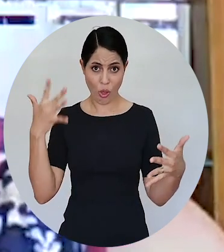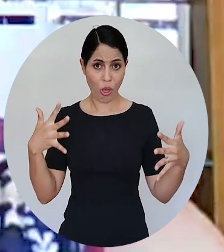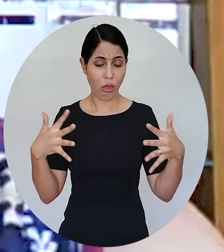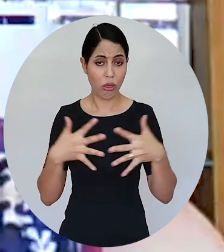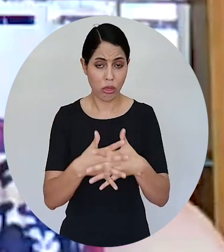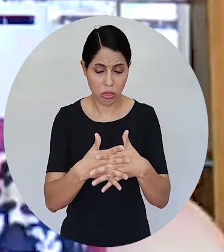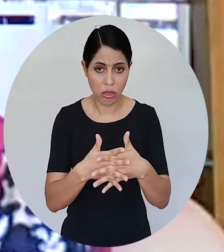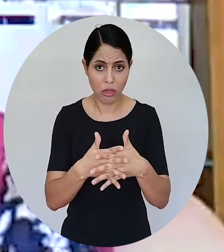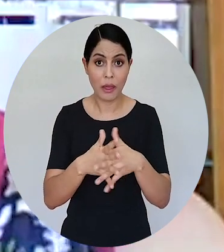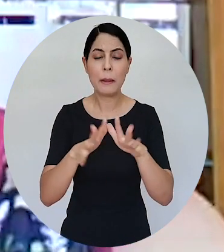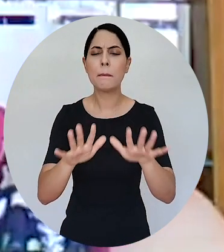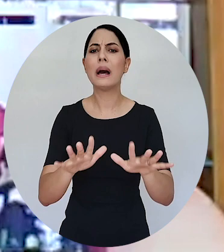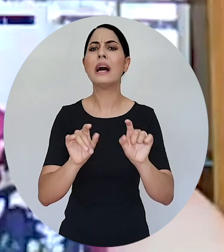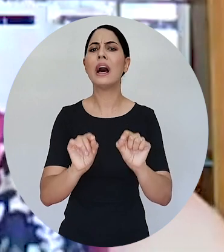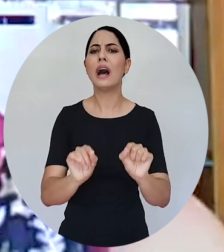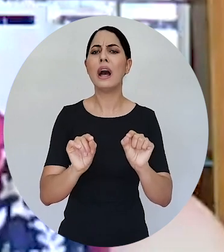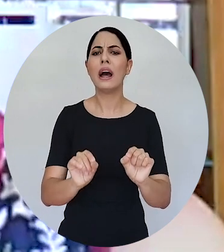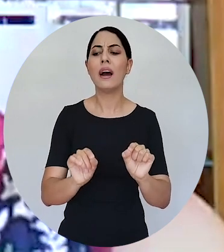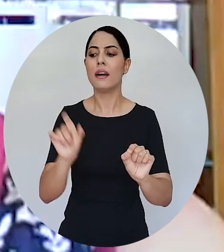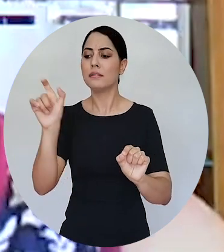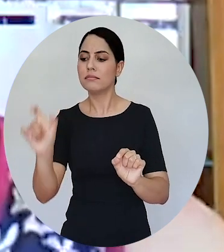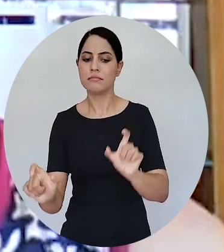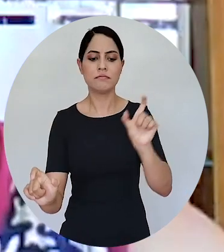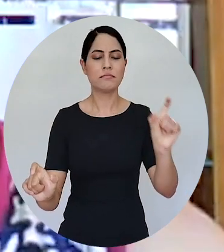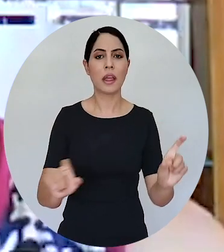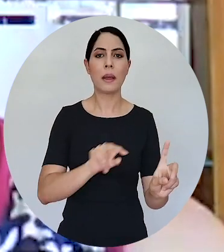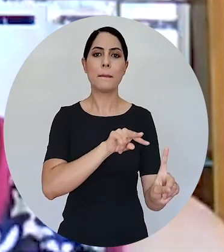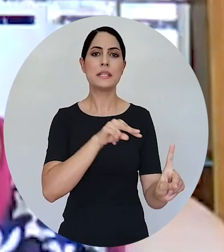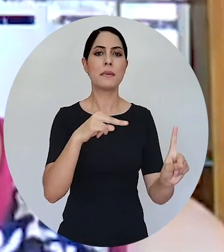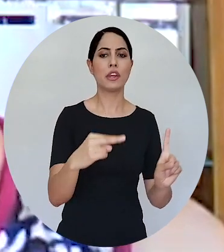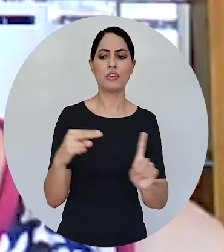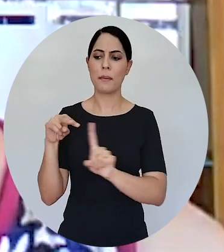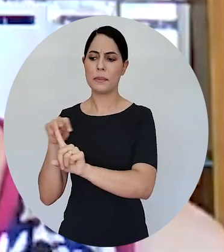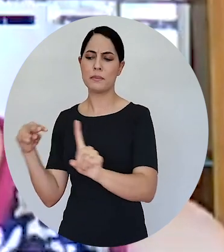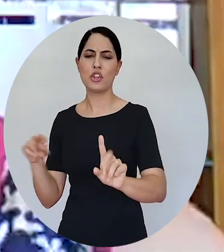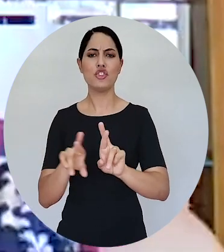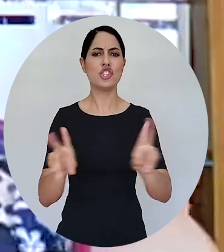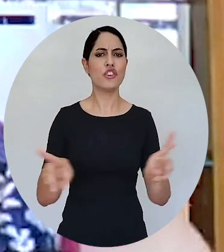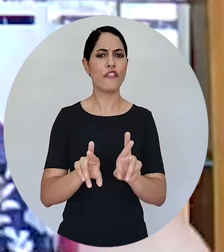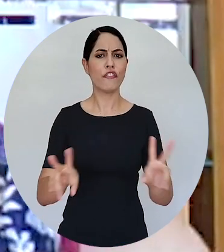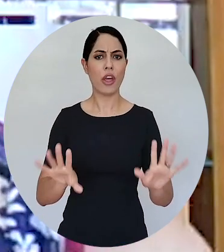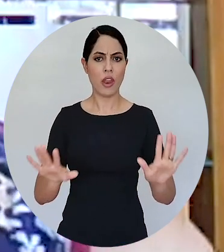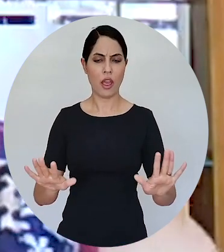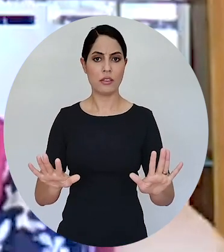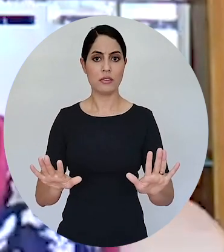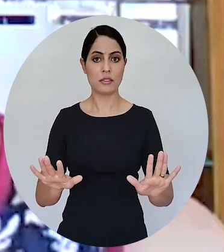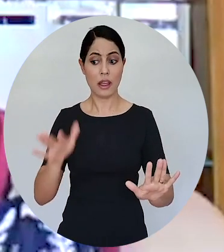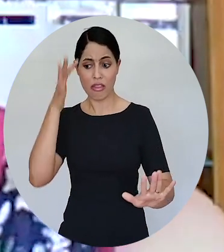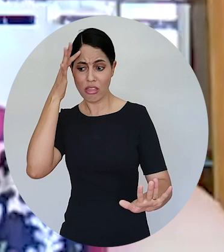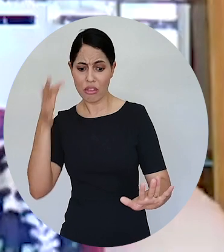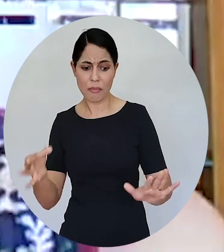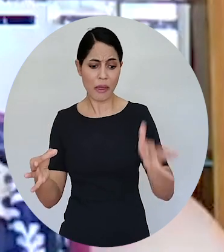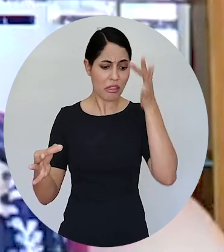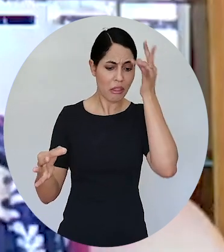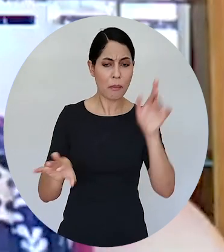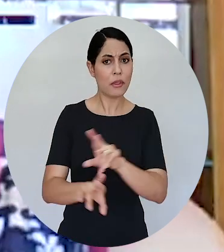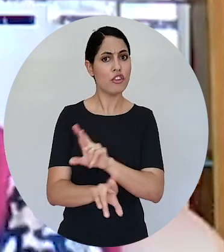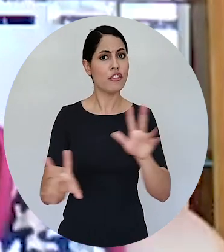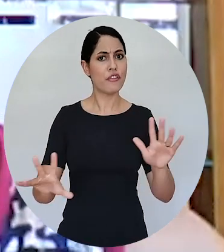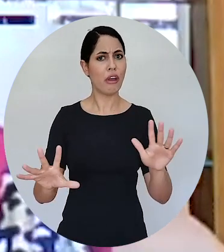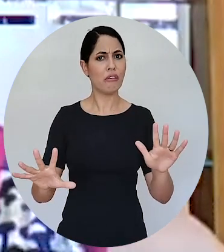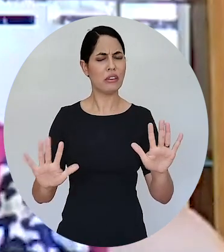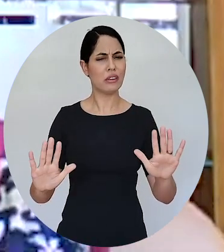atingidas por um conflito, que nada mais é do que diferenças de percepções, diferenças de convicções, que fazem com que as